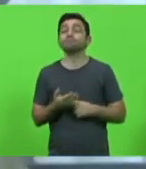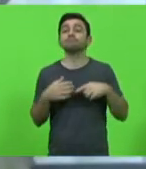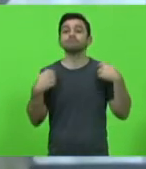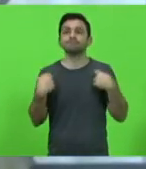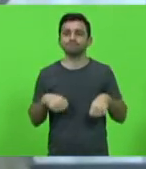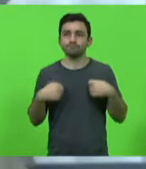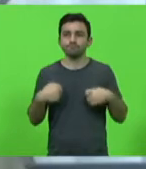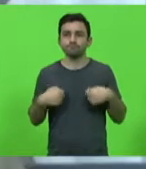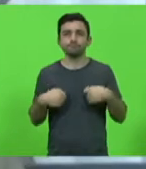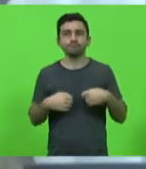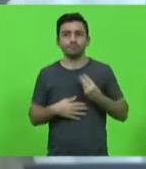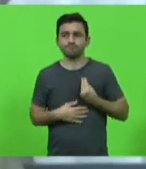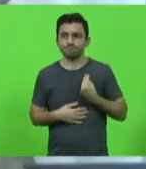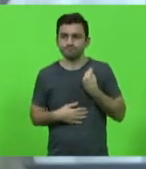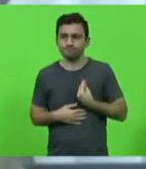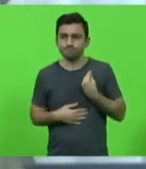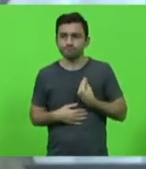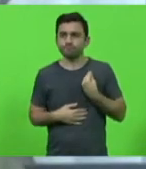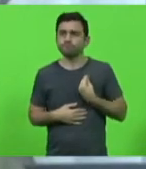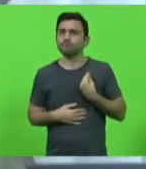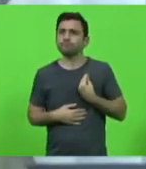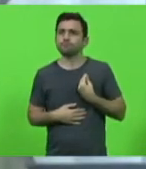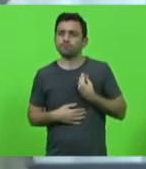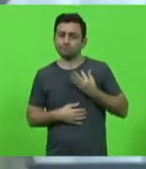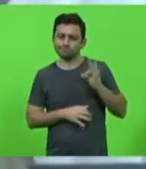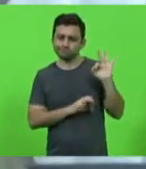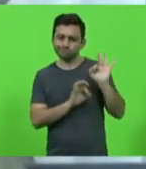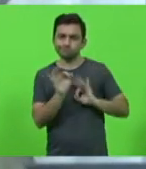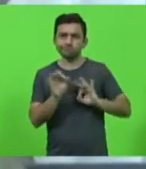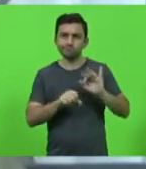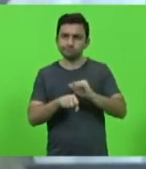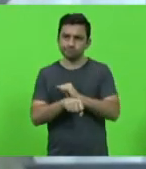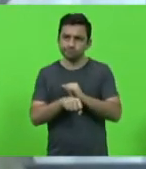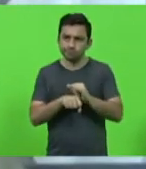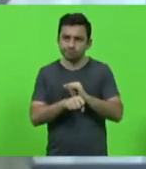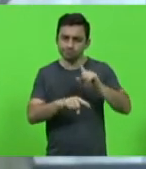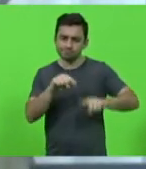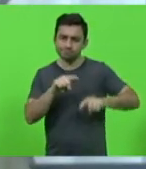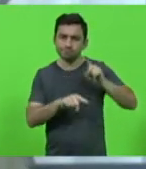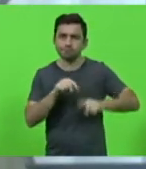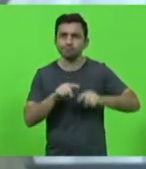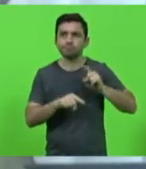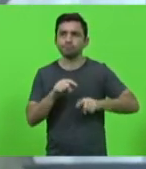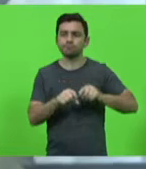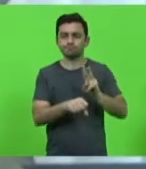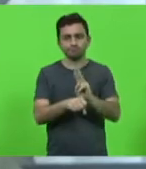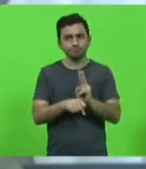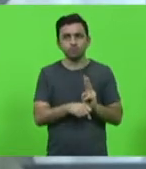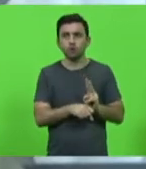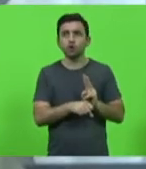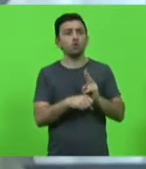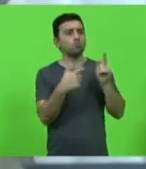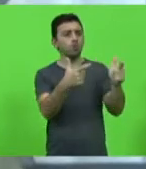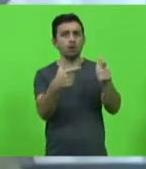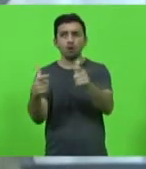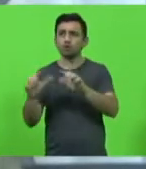estar presente, né, com mecanismos, equipamentos de proteção em cada região do estado. Então,